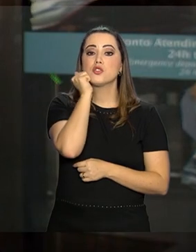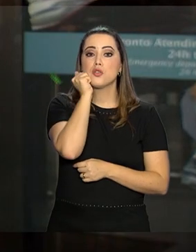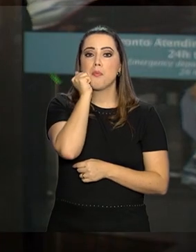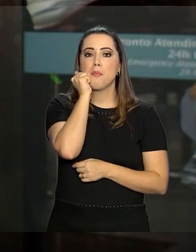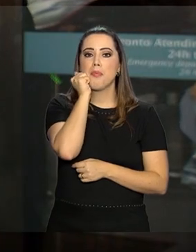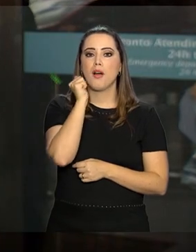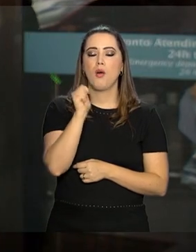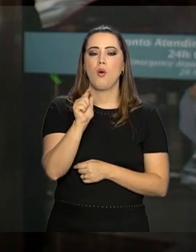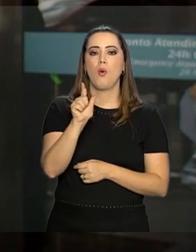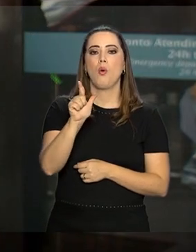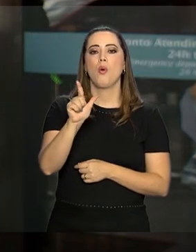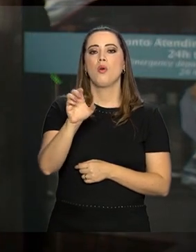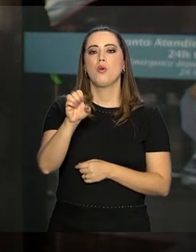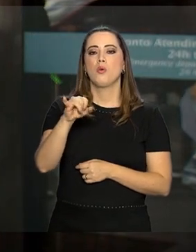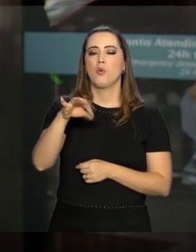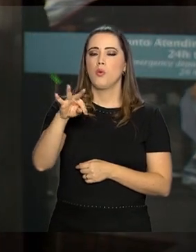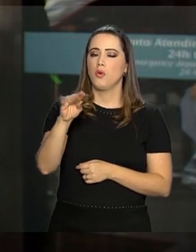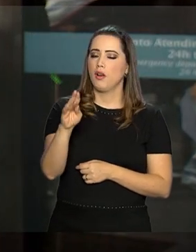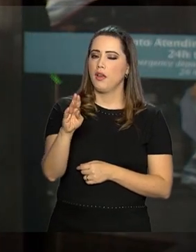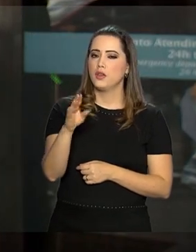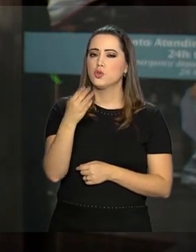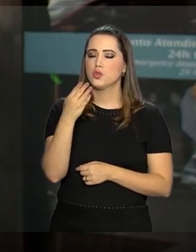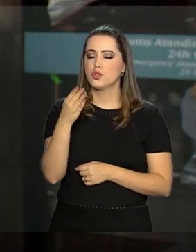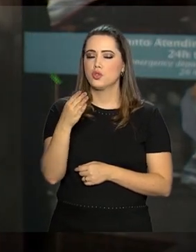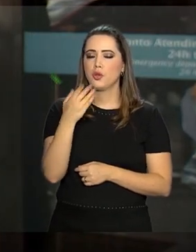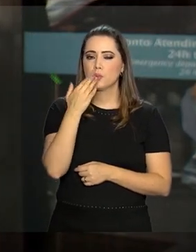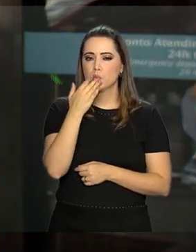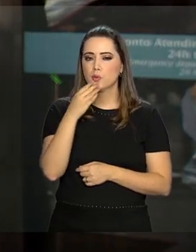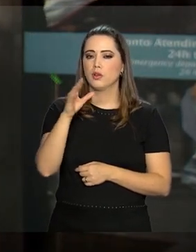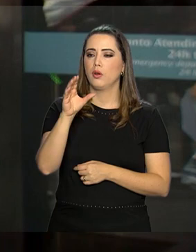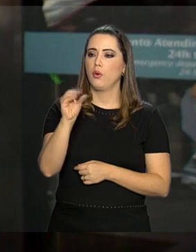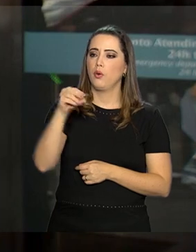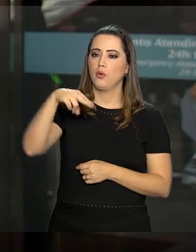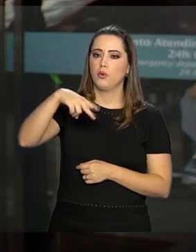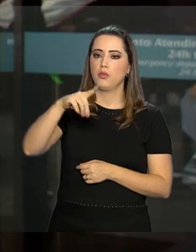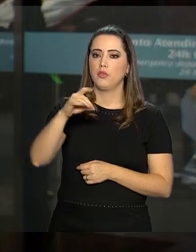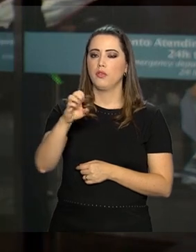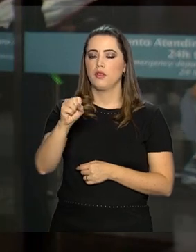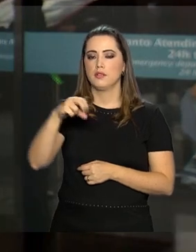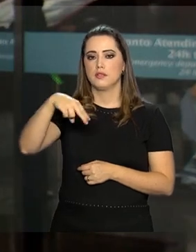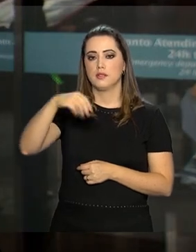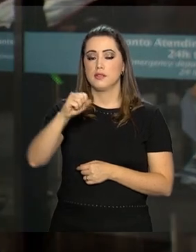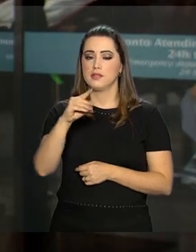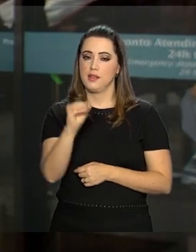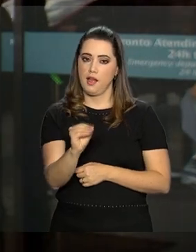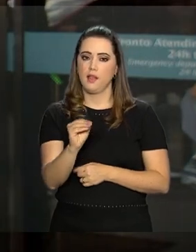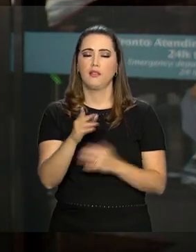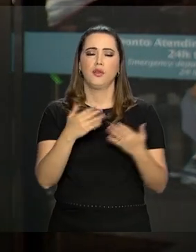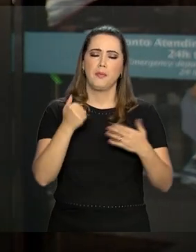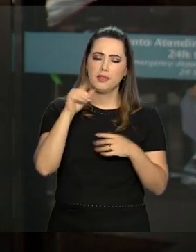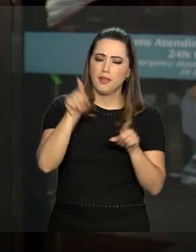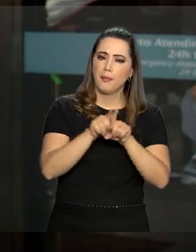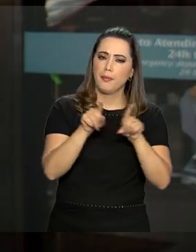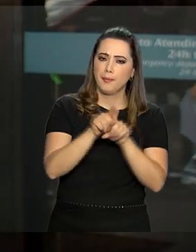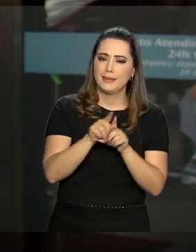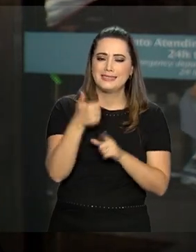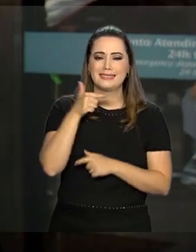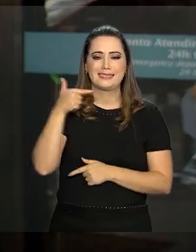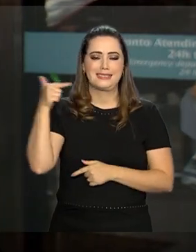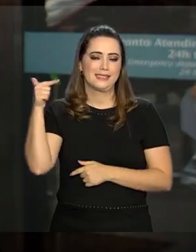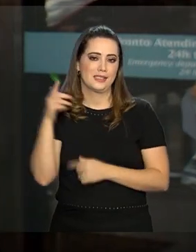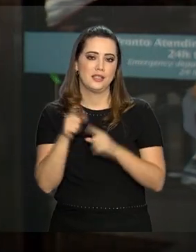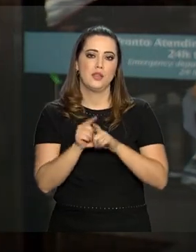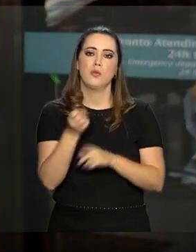nos cafés da manhã. Bem-humorado, Jair Bolsonaro ainda colocou KKK como se estivesse dando uma risada e desejou um bom